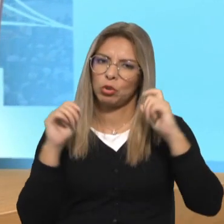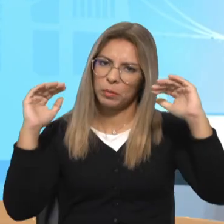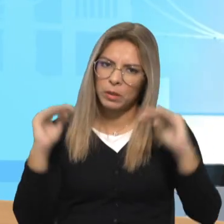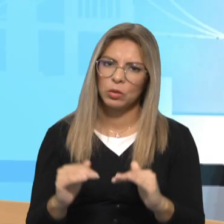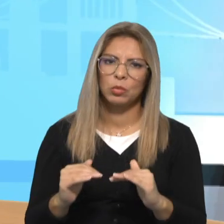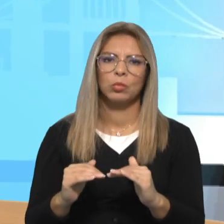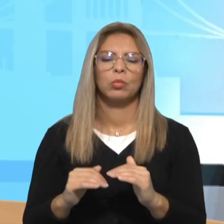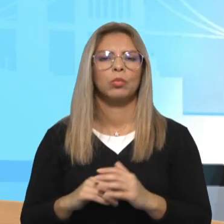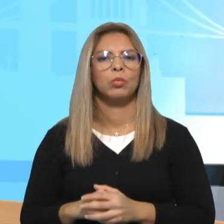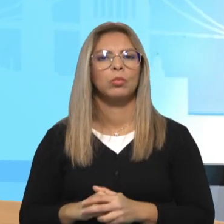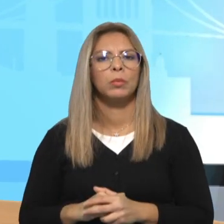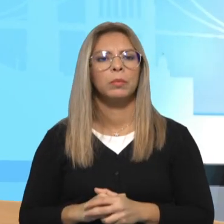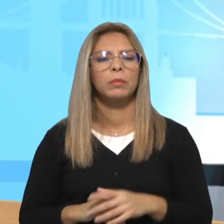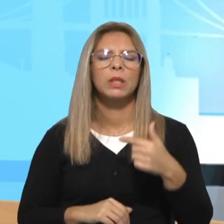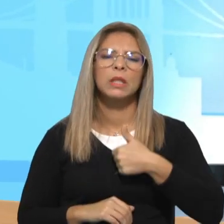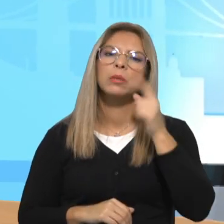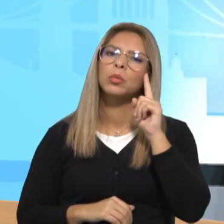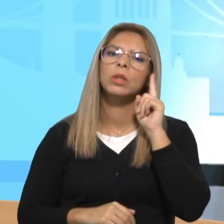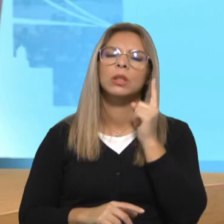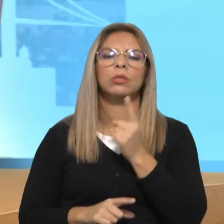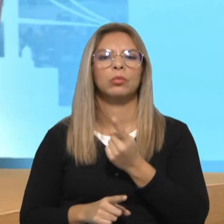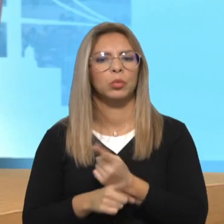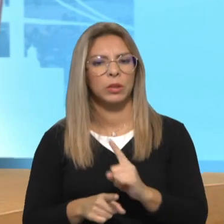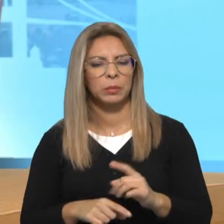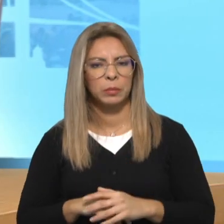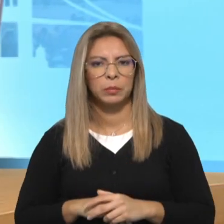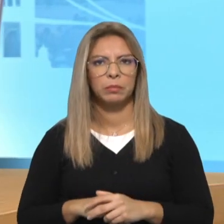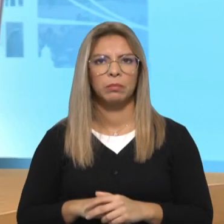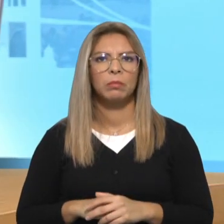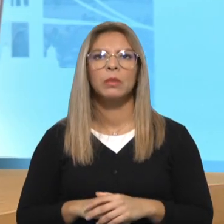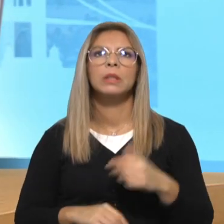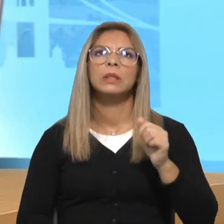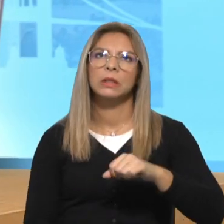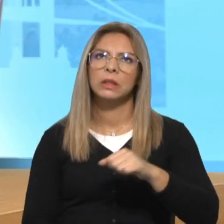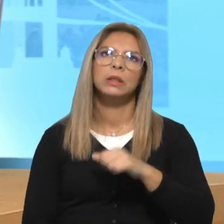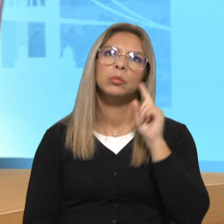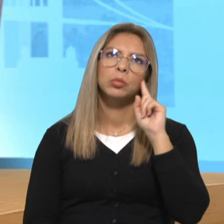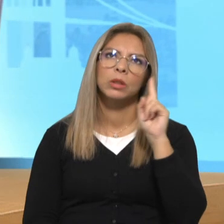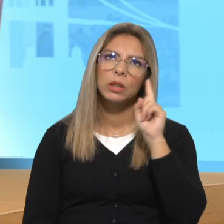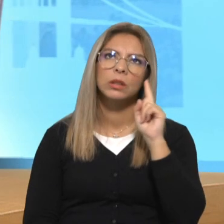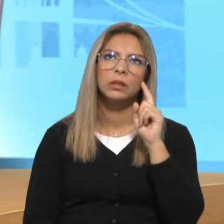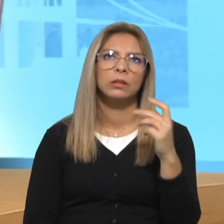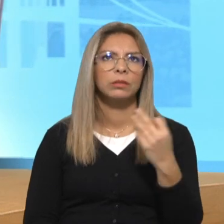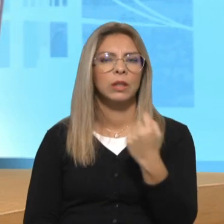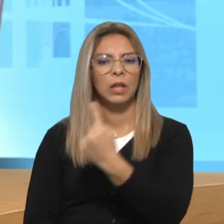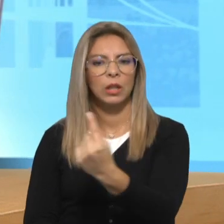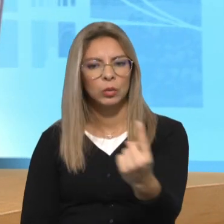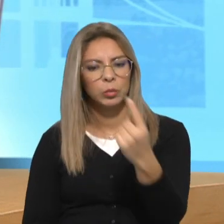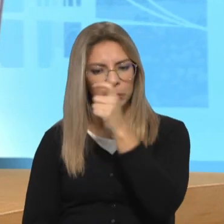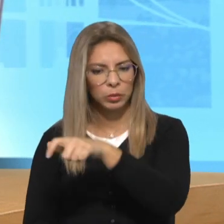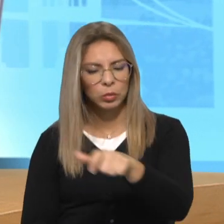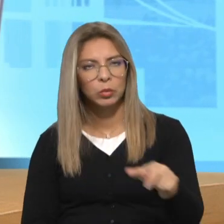temas? Eu acho que são todos muito importantes, porque é importante a situação de cada pessoa, não é?